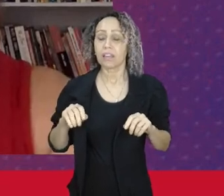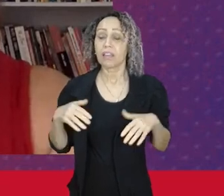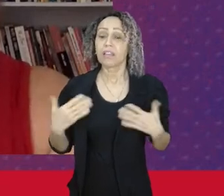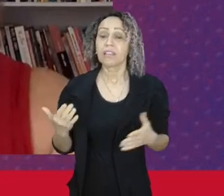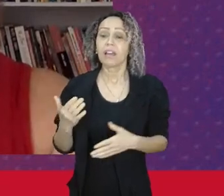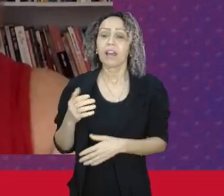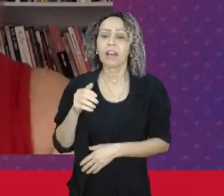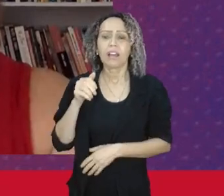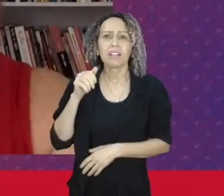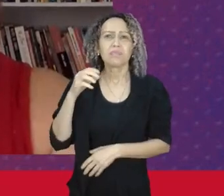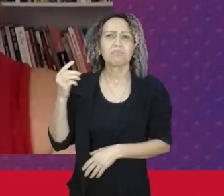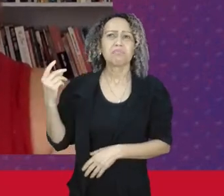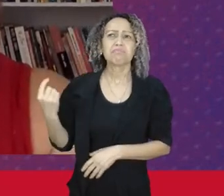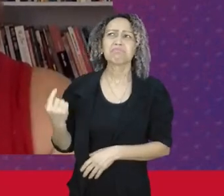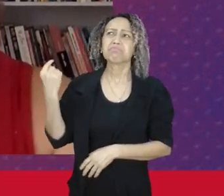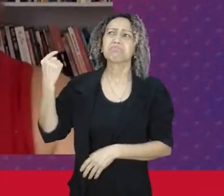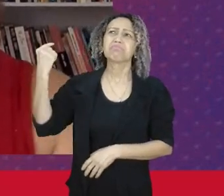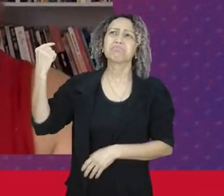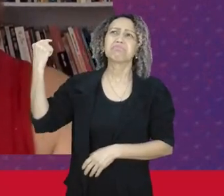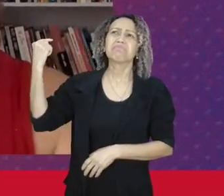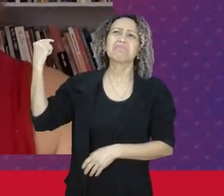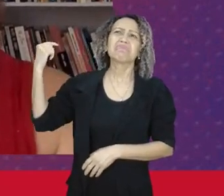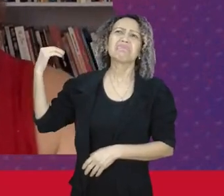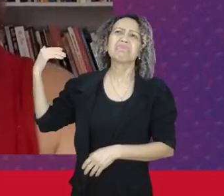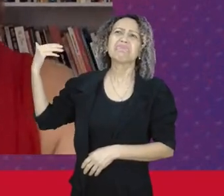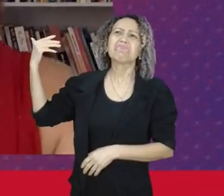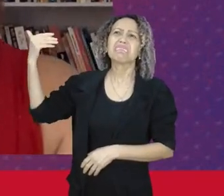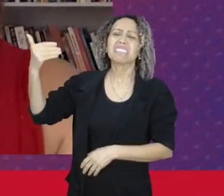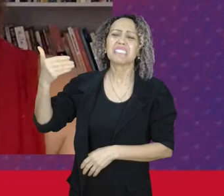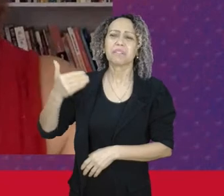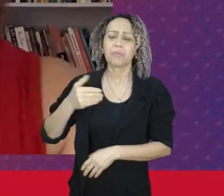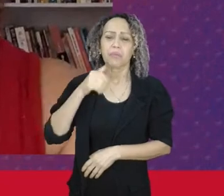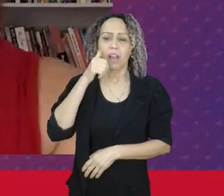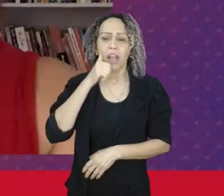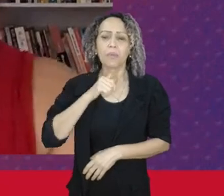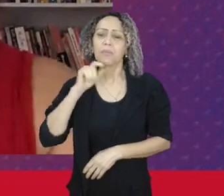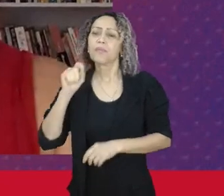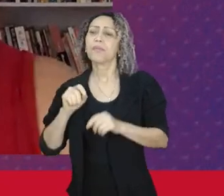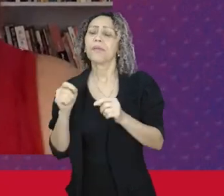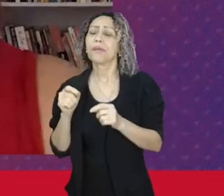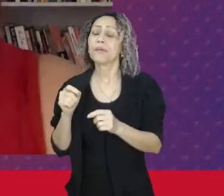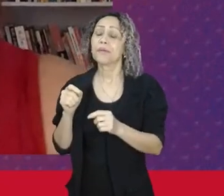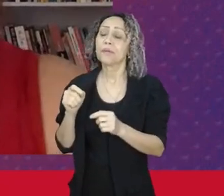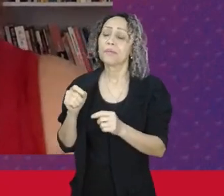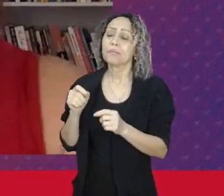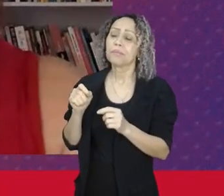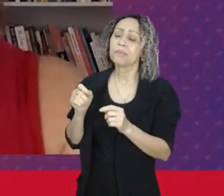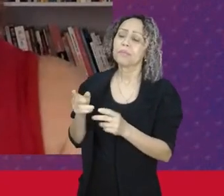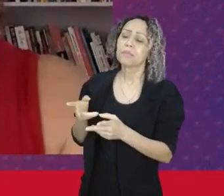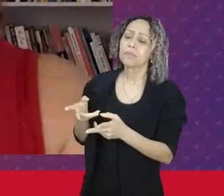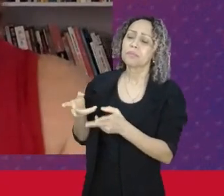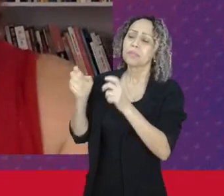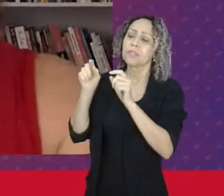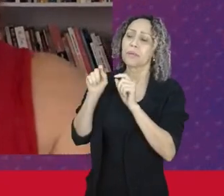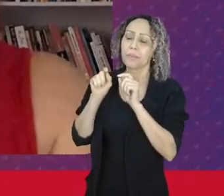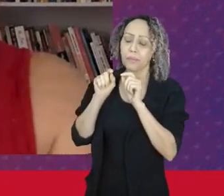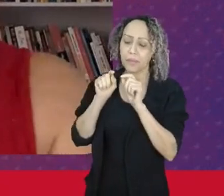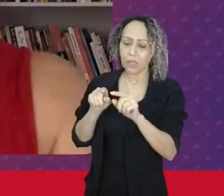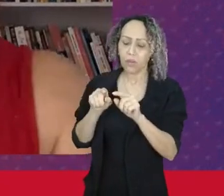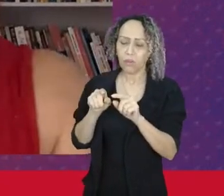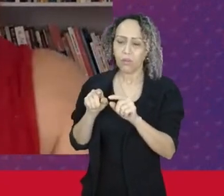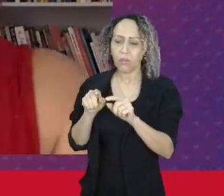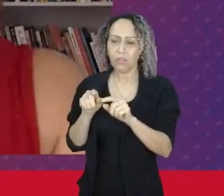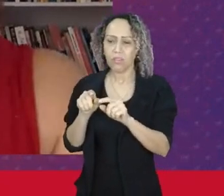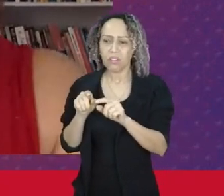Então, há muito tempo, a mulher, ela é vista e ela é responsável pelo